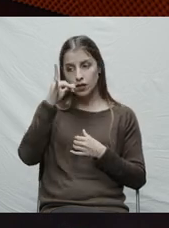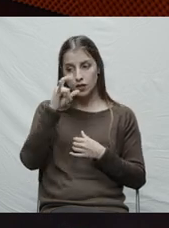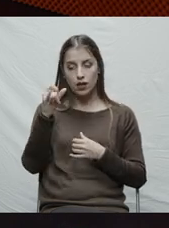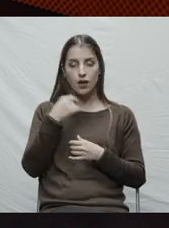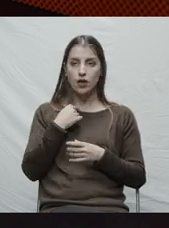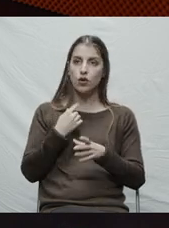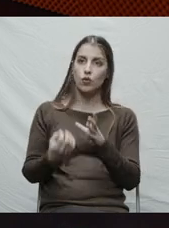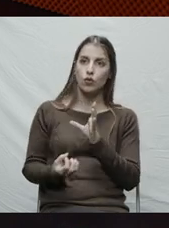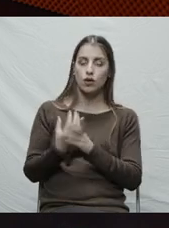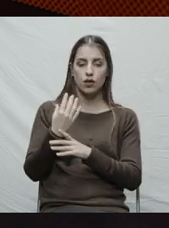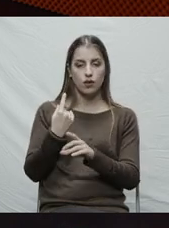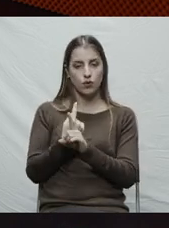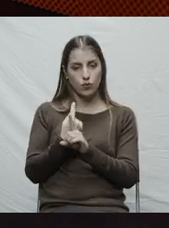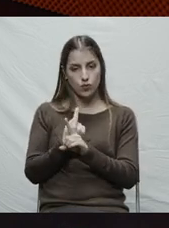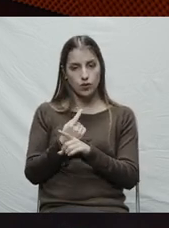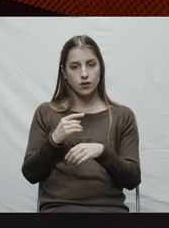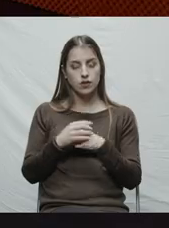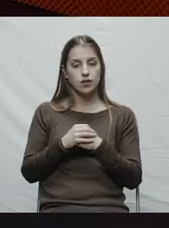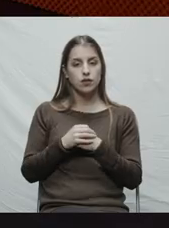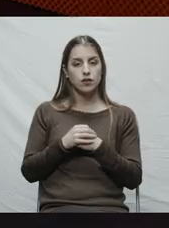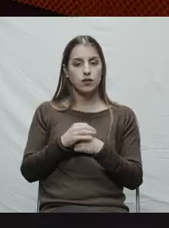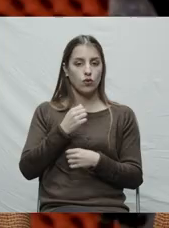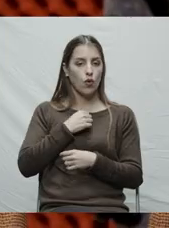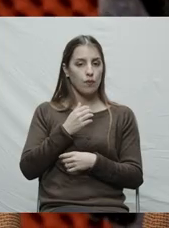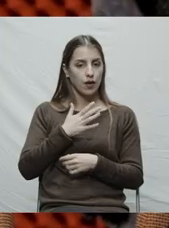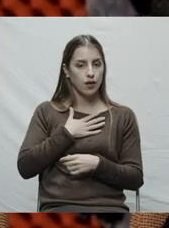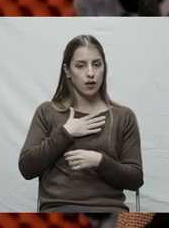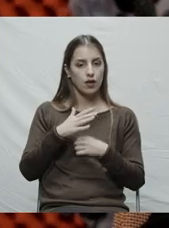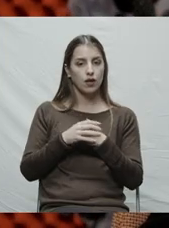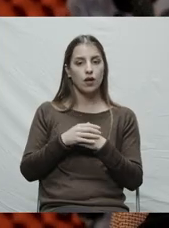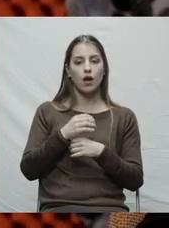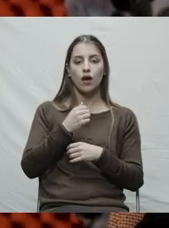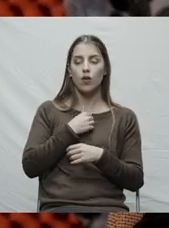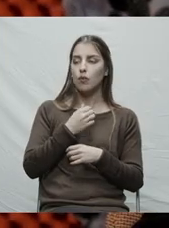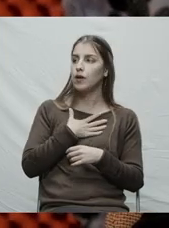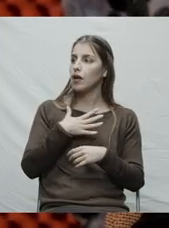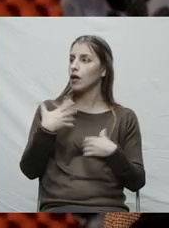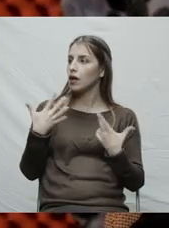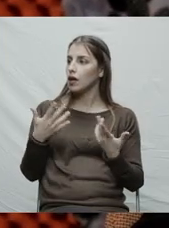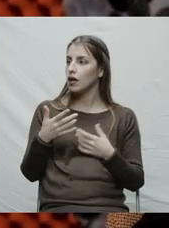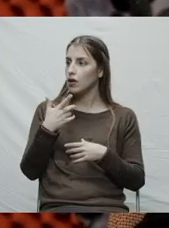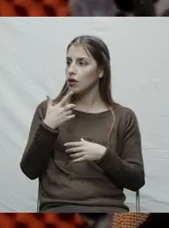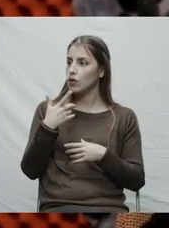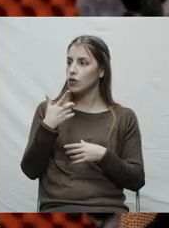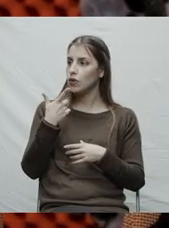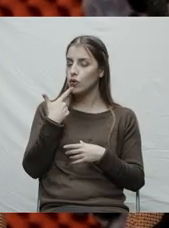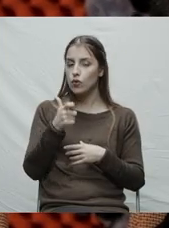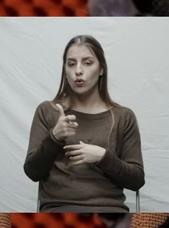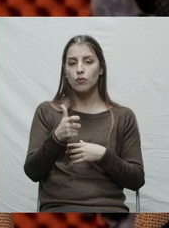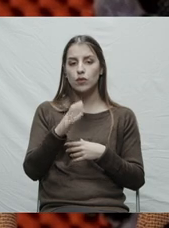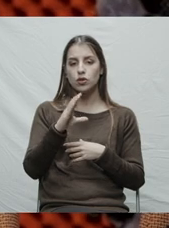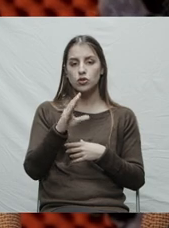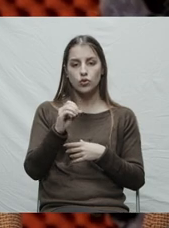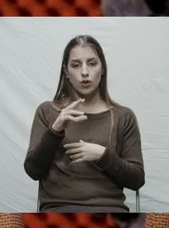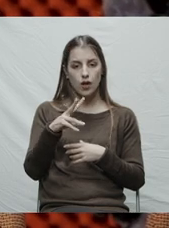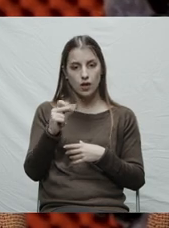ideia de. Eu sou um criador, por exemplo, a questão que tu metes a companhia, vamos pôr uma companhia chamada Companhia. O Calhim Cristóvão e Joana